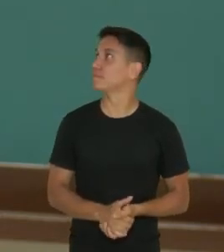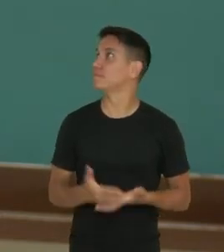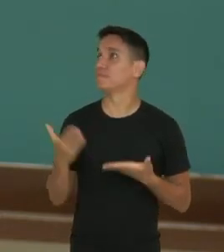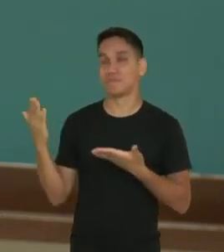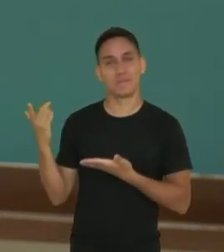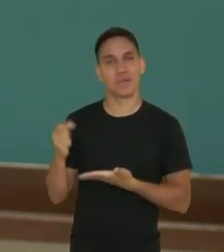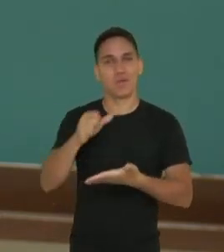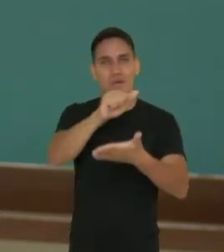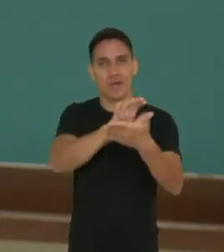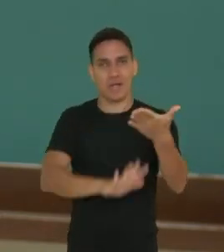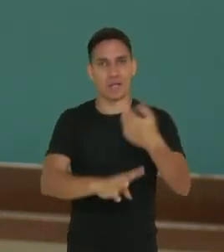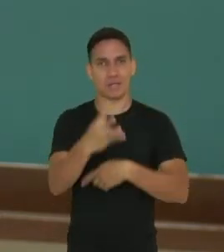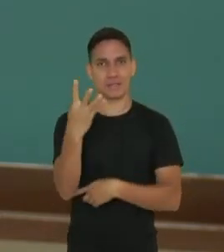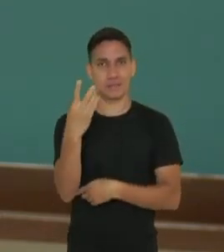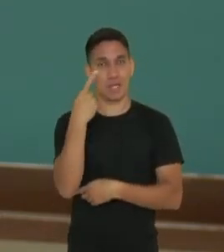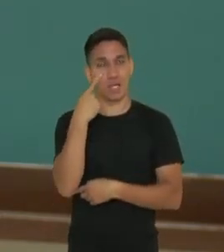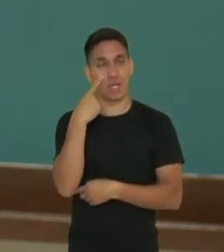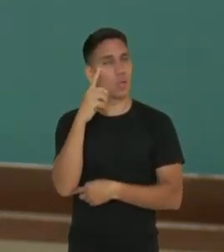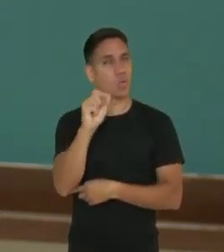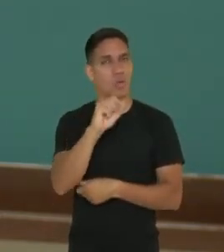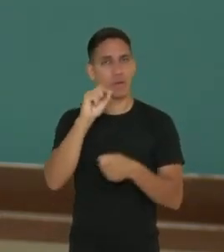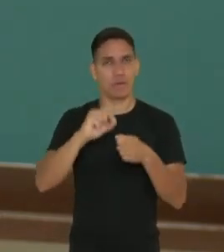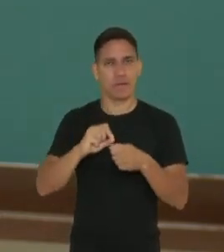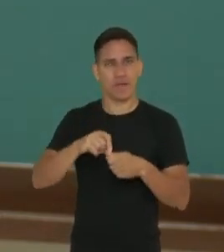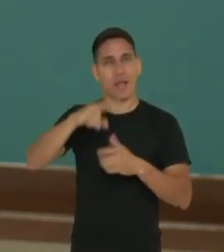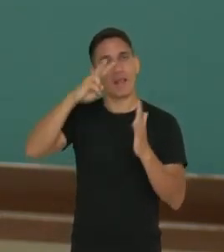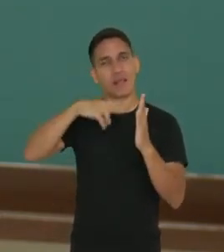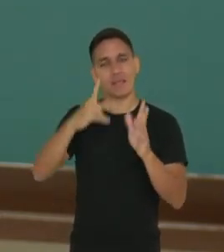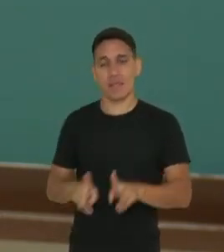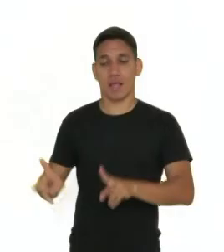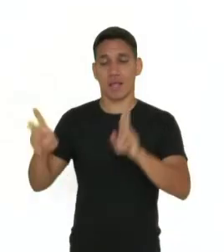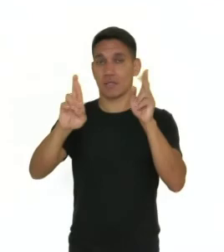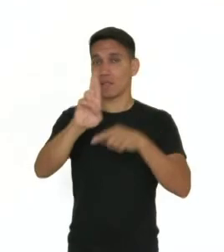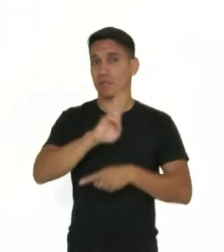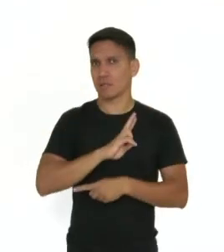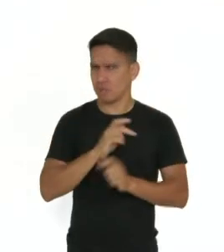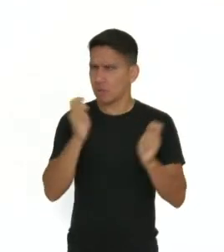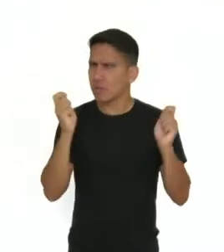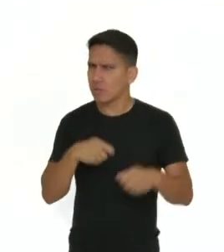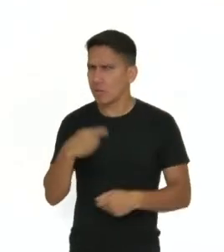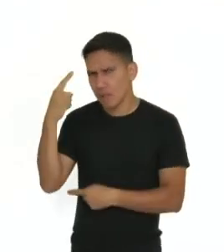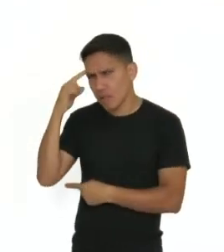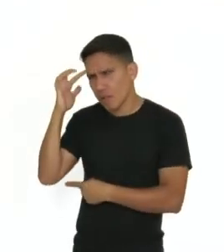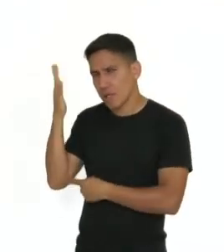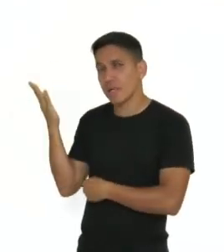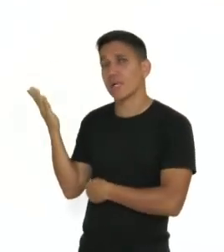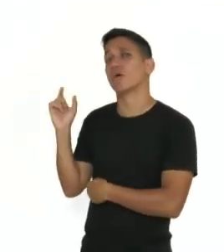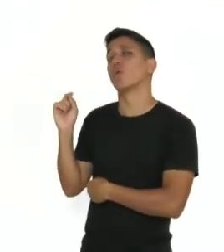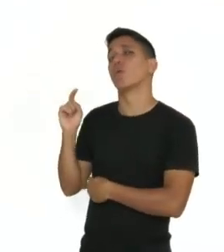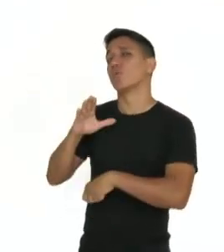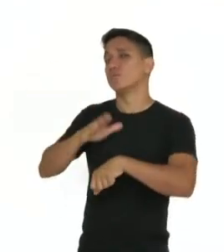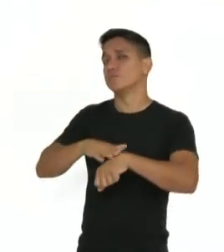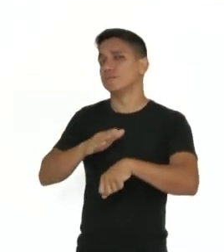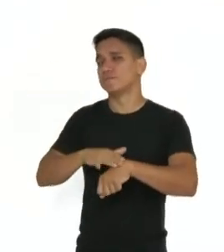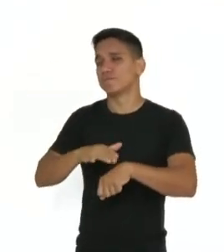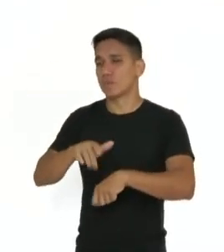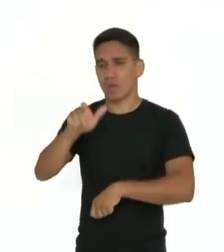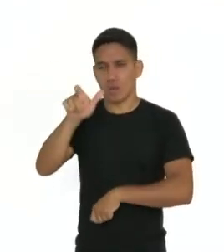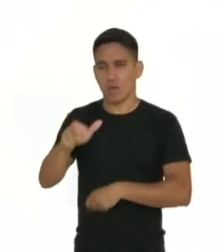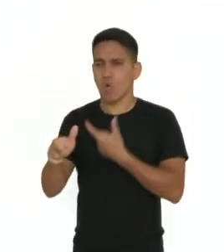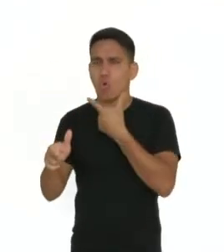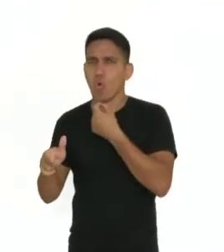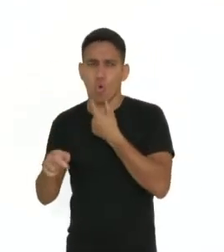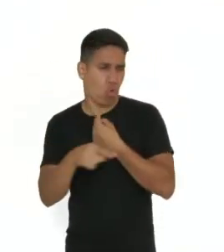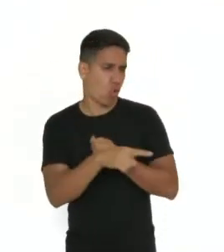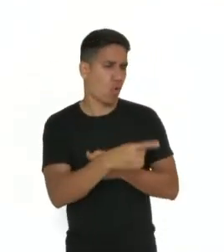Agora, atividade número 4. Leia o trecho e responda. É possível pensar que o homem e o menino